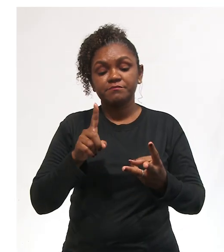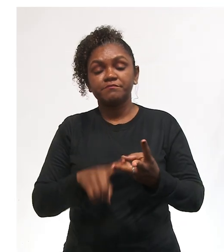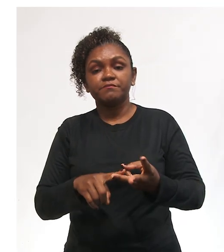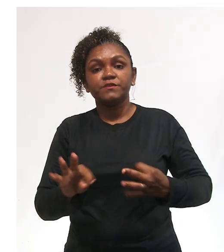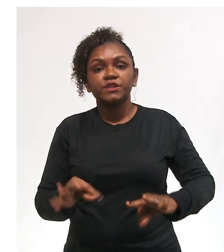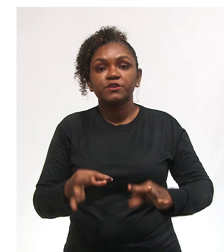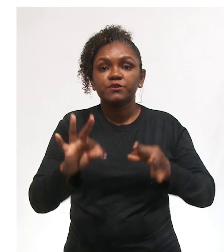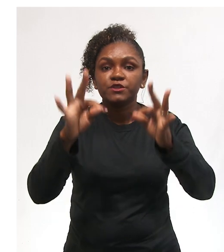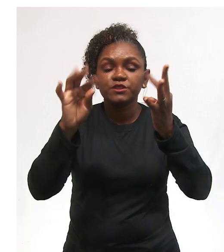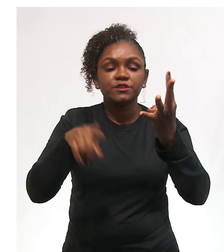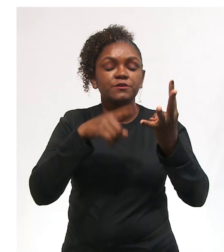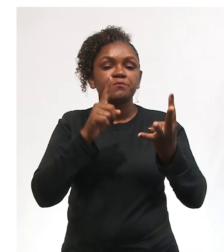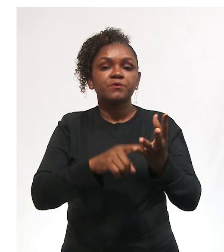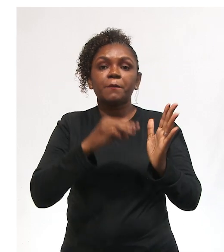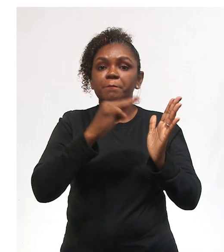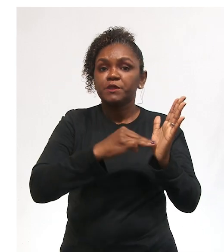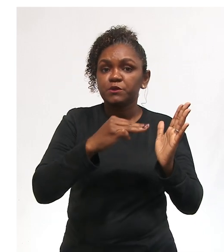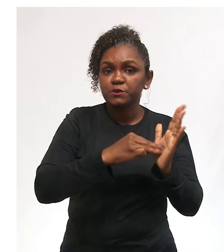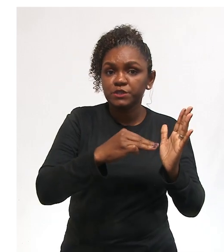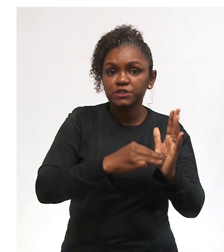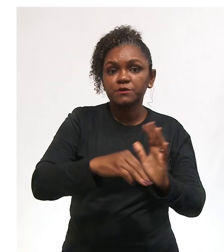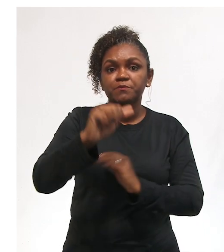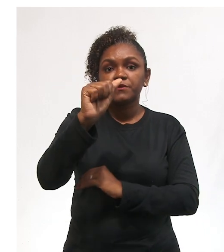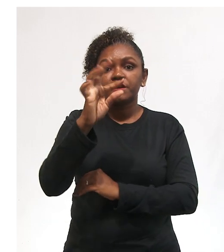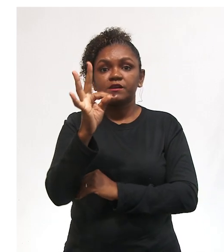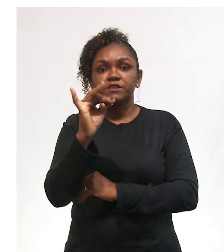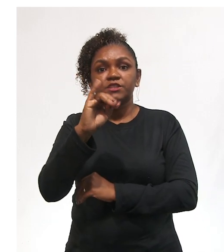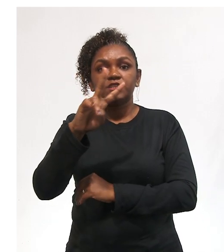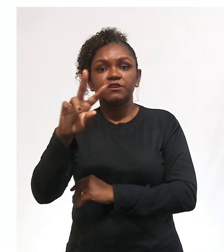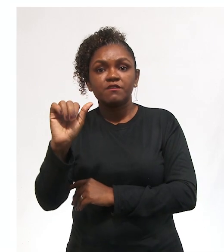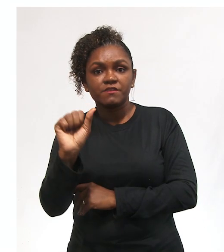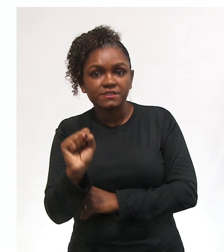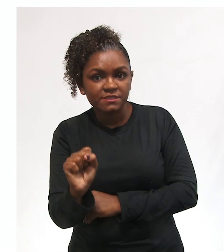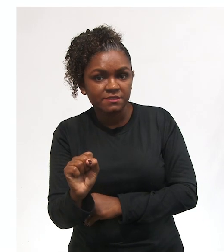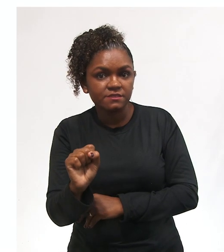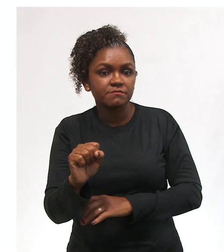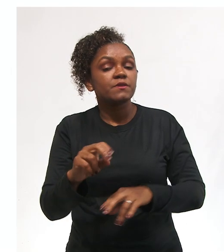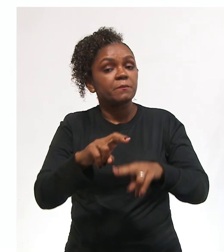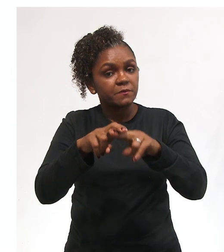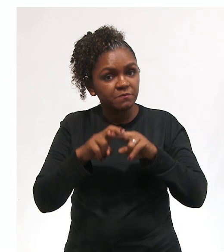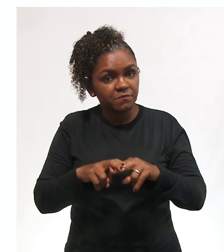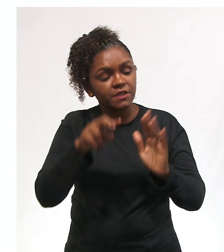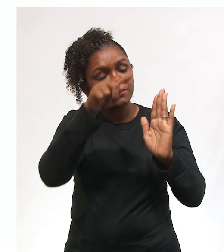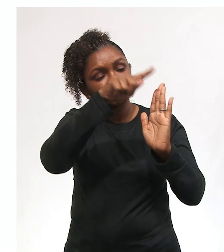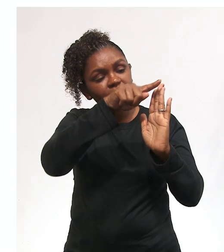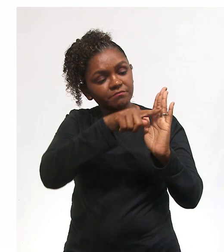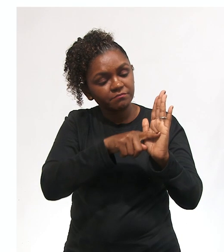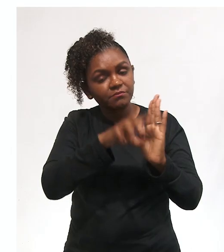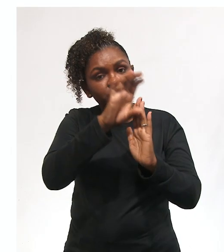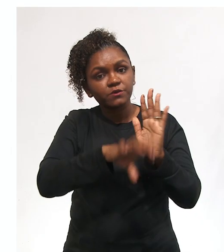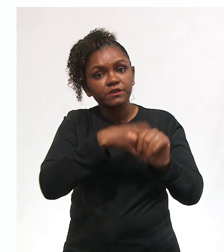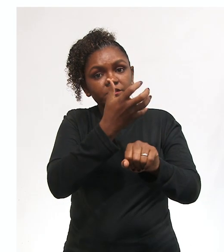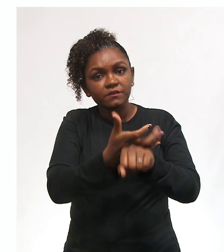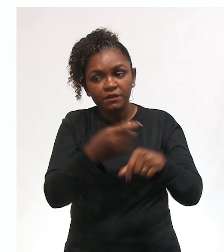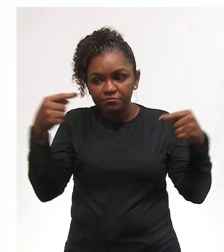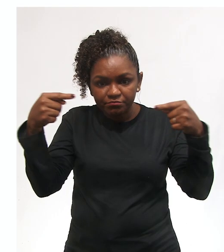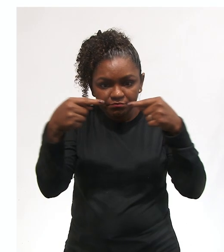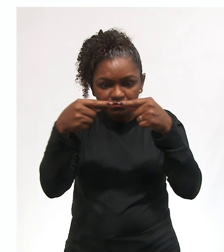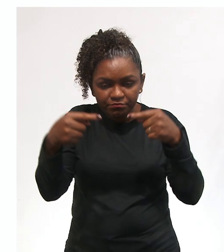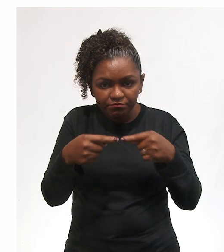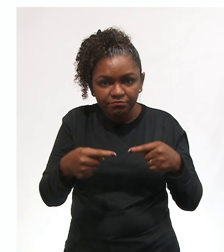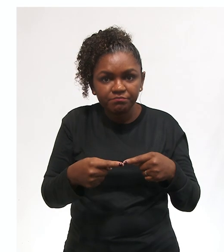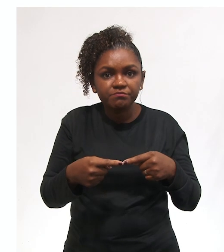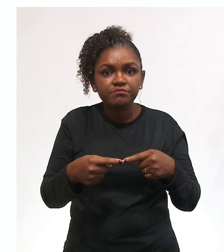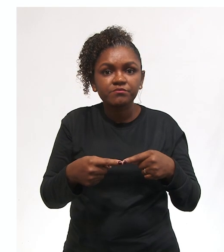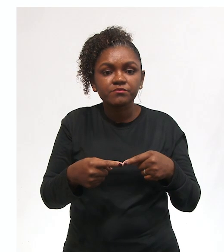de metodologias ativas. Então, essa relação dos diretrizes do currículo nacional, ela é um elemento também